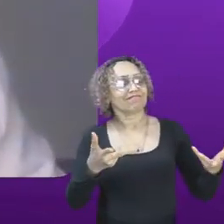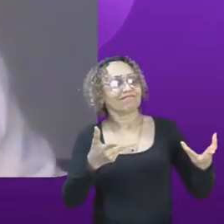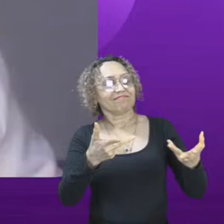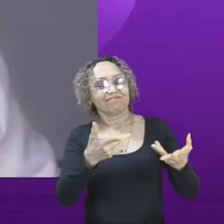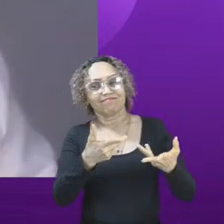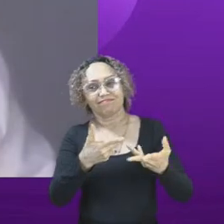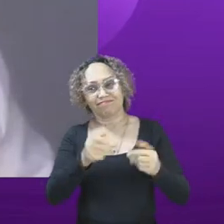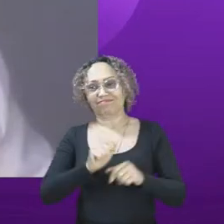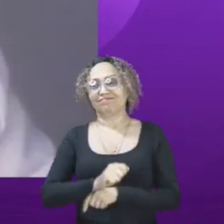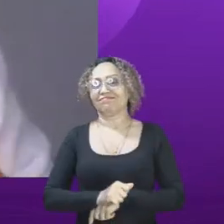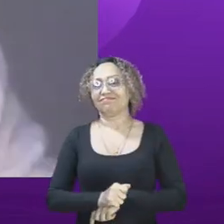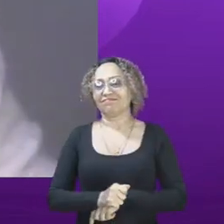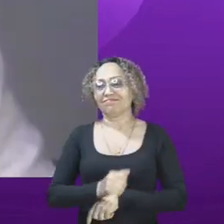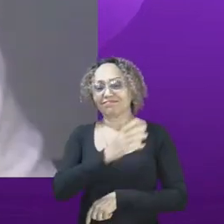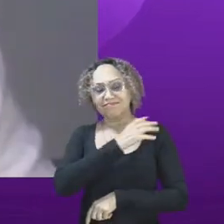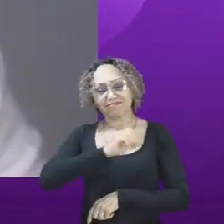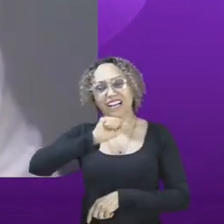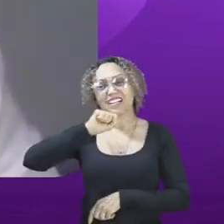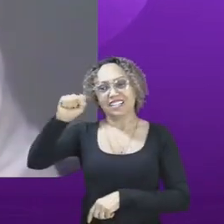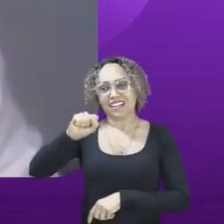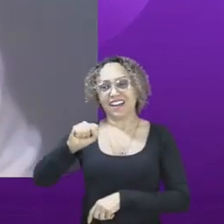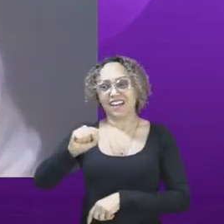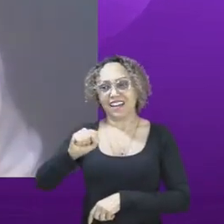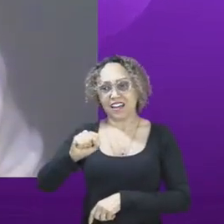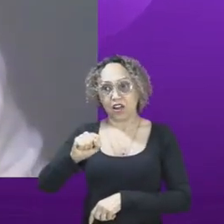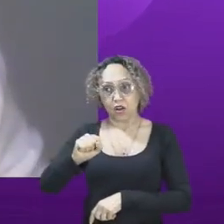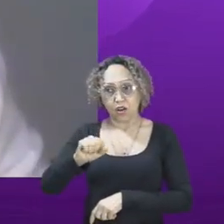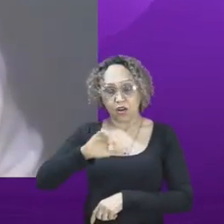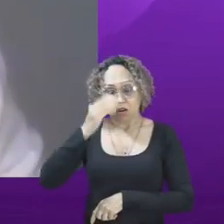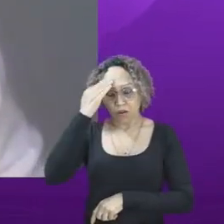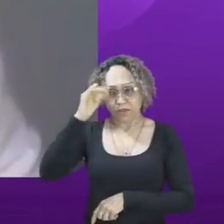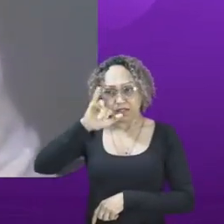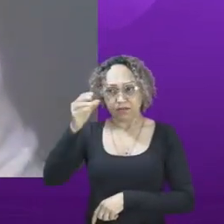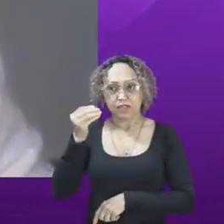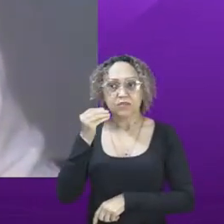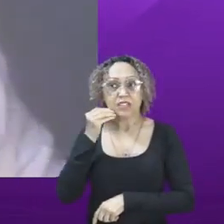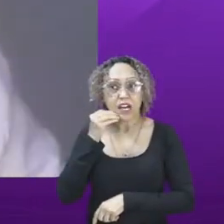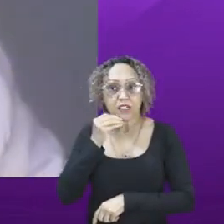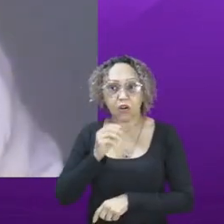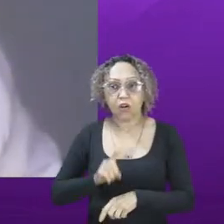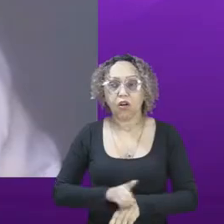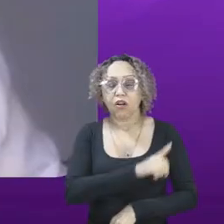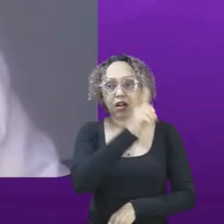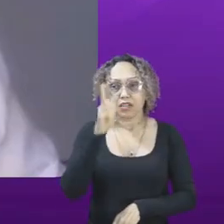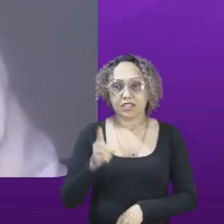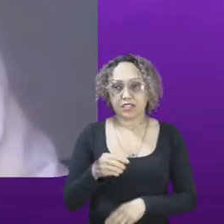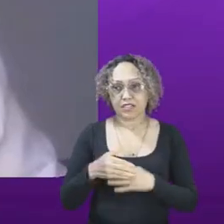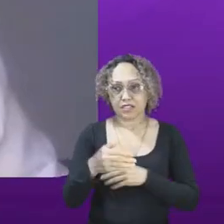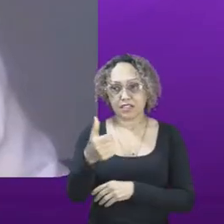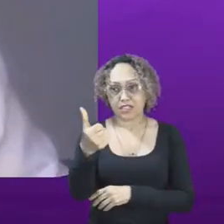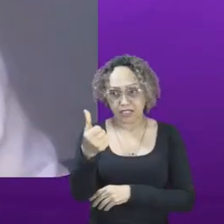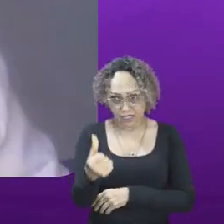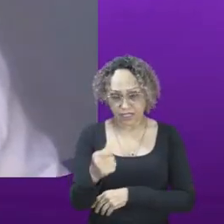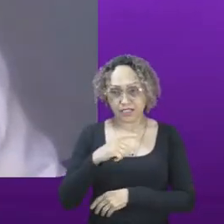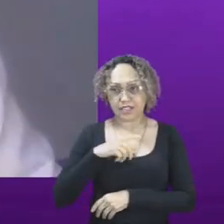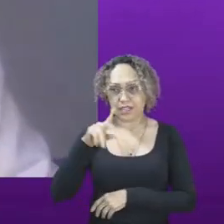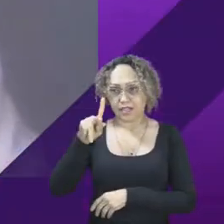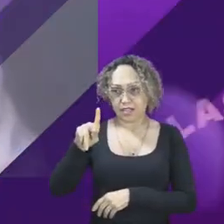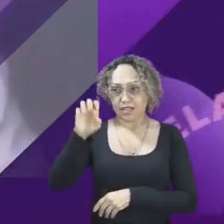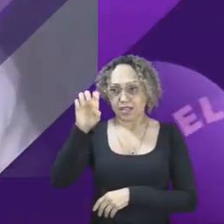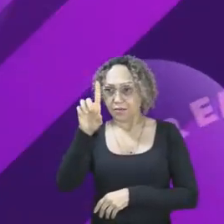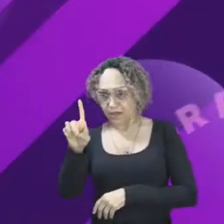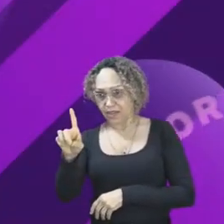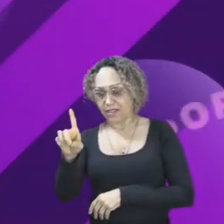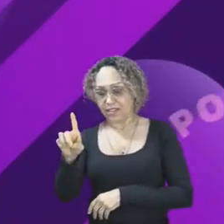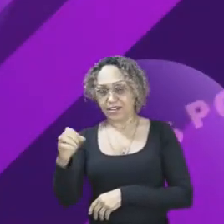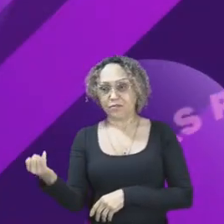obrigada por essa oportunidade. E dia 6, não esqueça que a gente tem PED e é muito importante que você vá lá dar o seu voto. Obrigada.